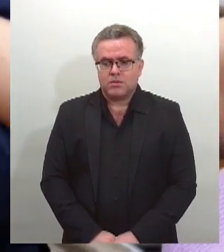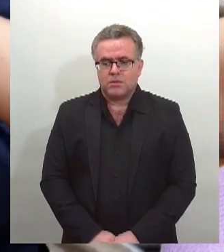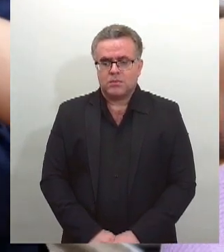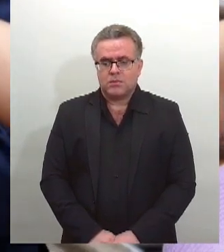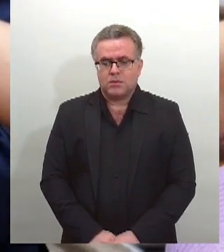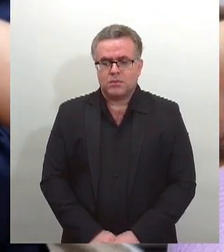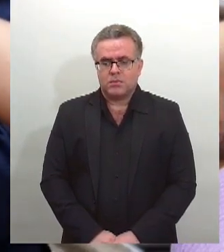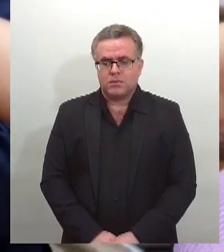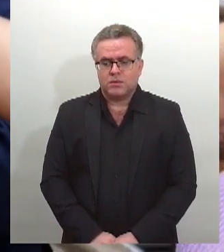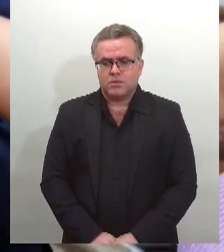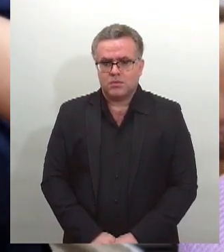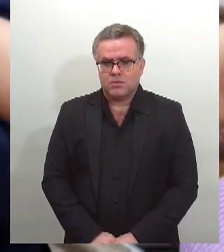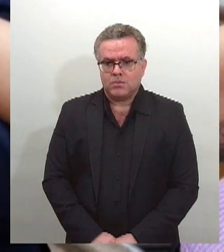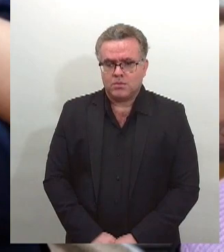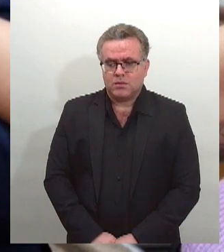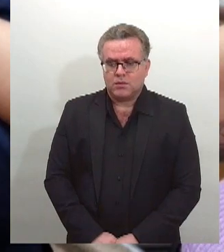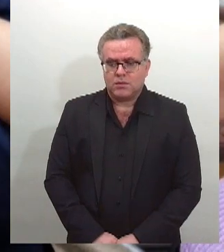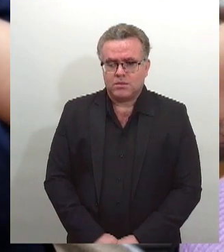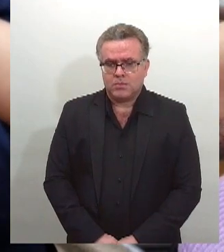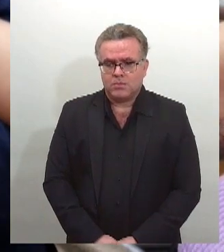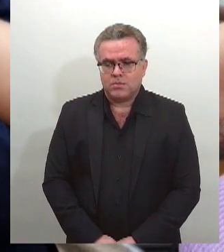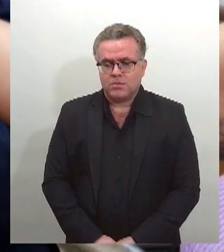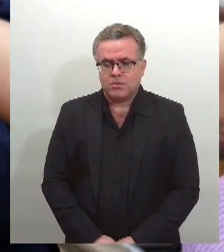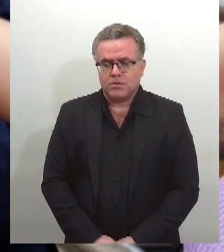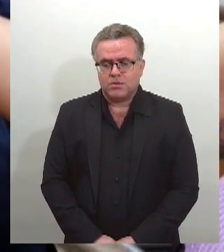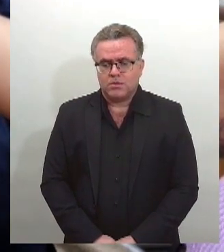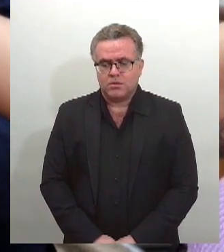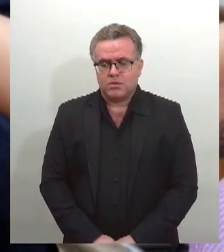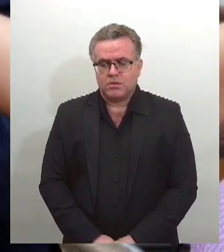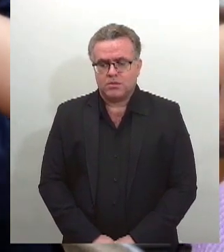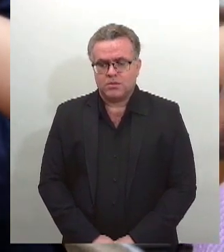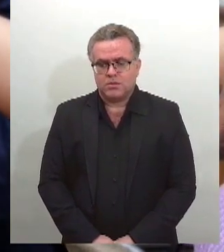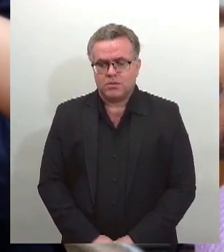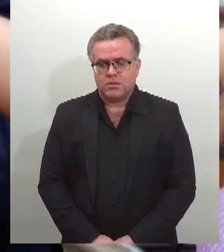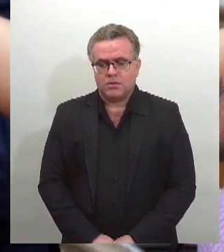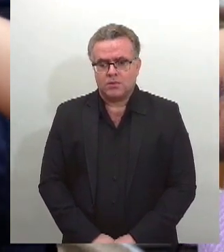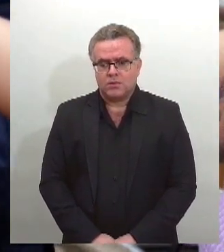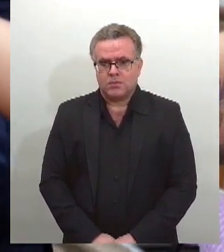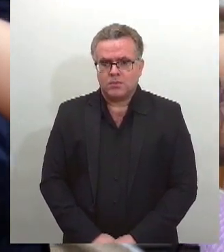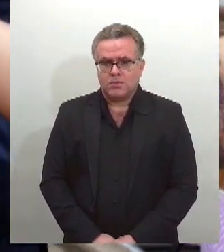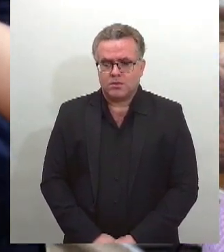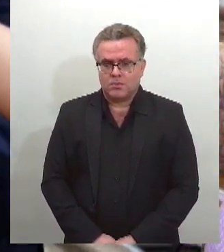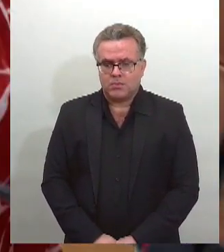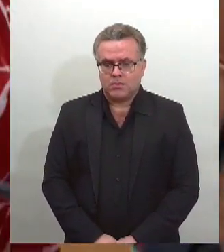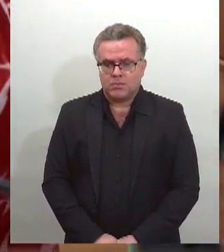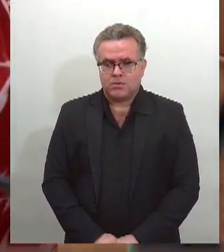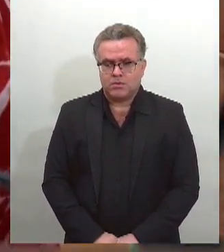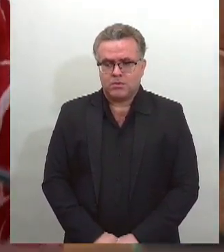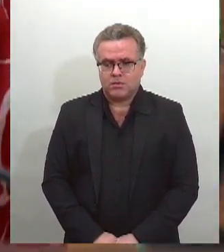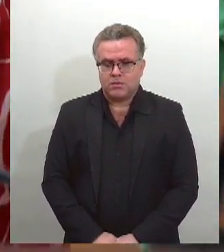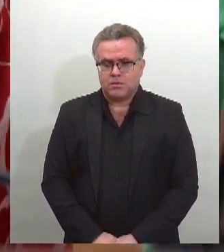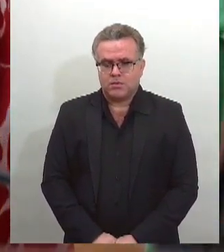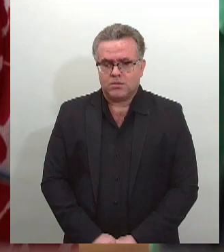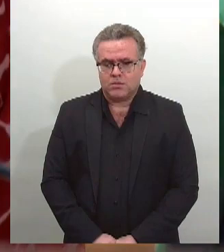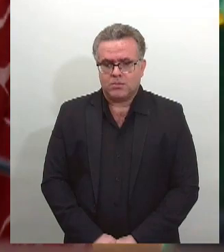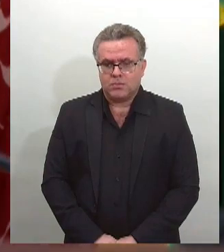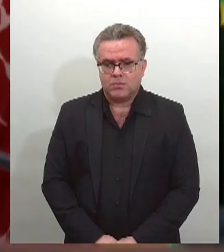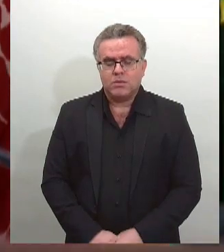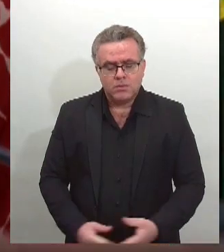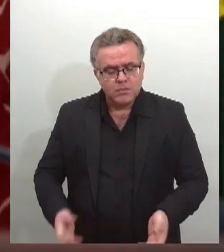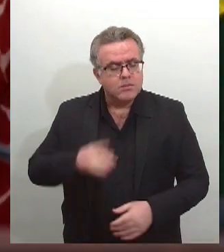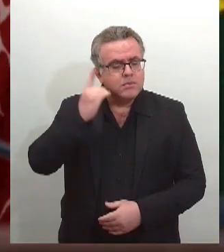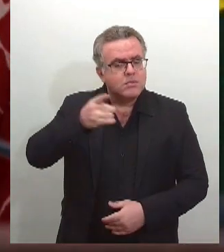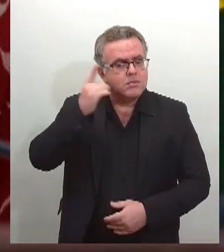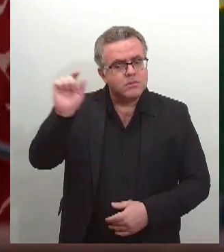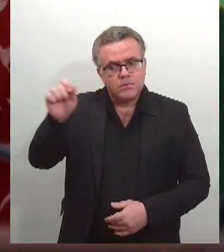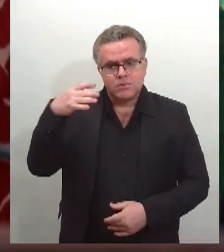as pessoas ouvintes, né, as pessoas da comunidade, possam realmente aprender Libras e ter a inclusão. A deputada Linda Brasil, autora